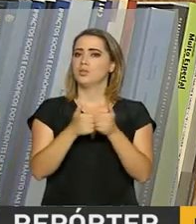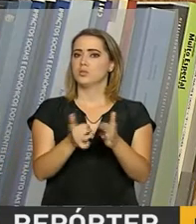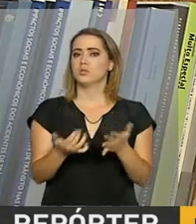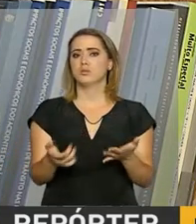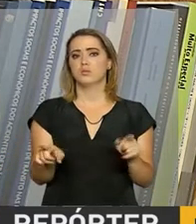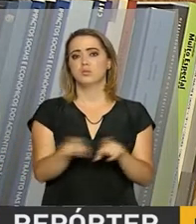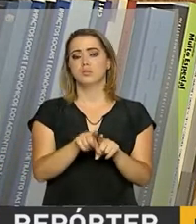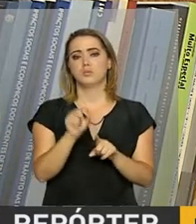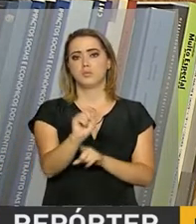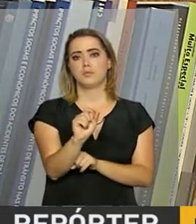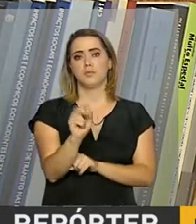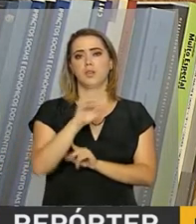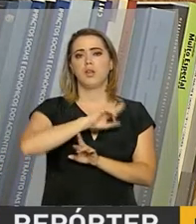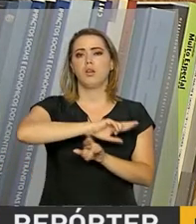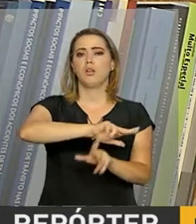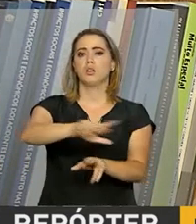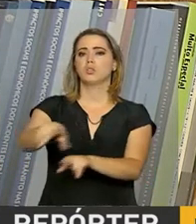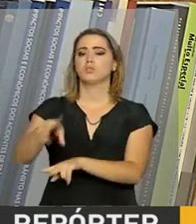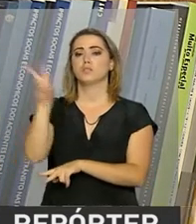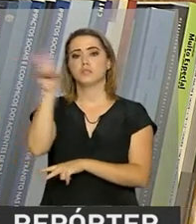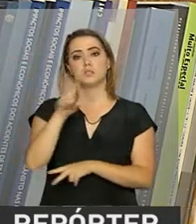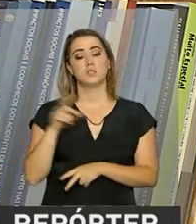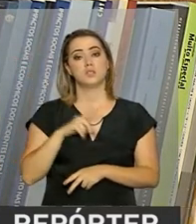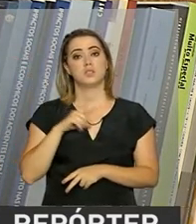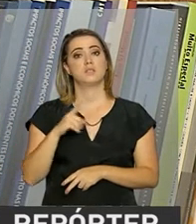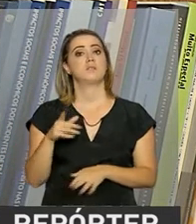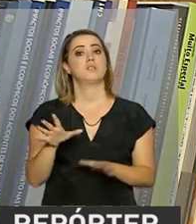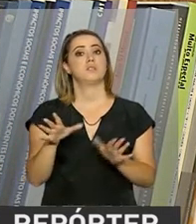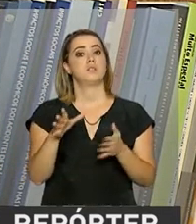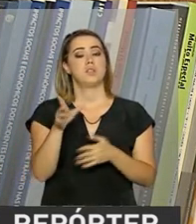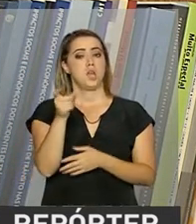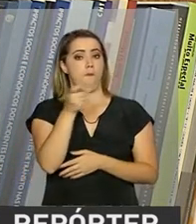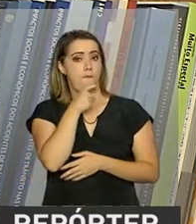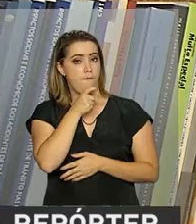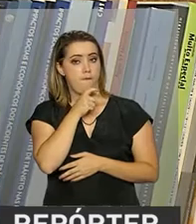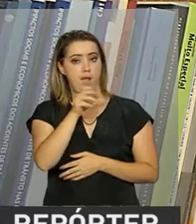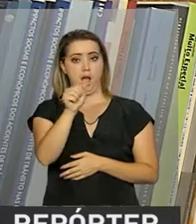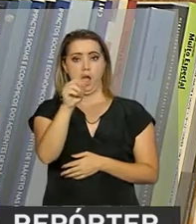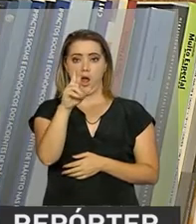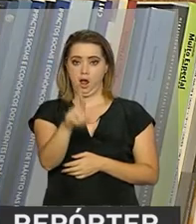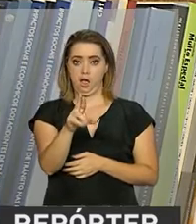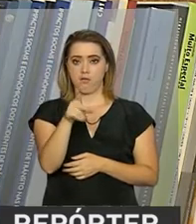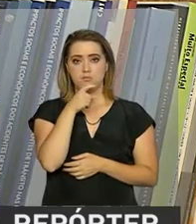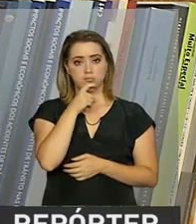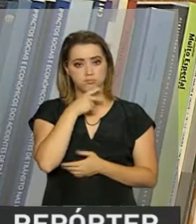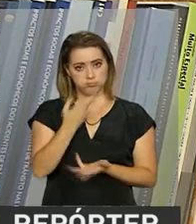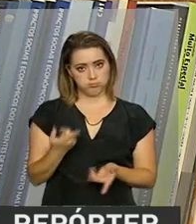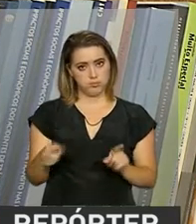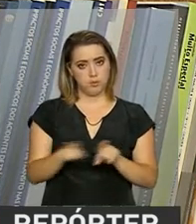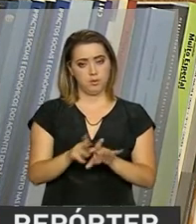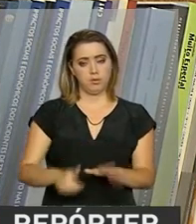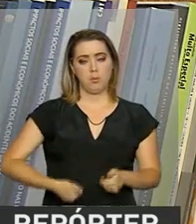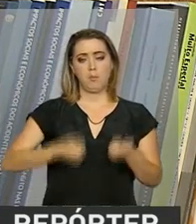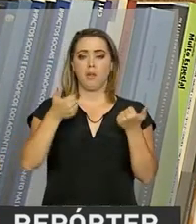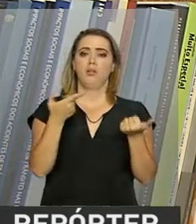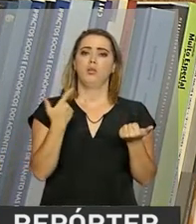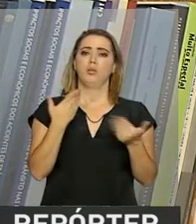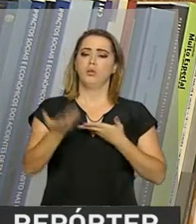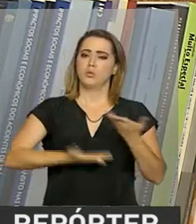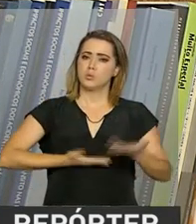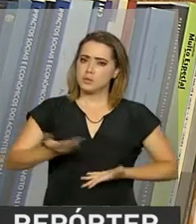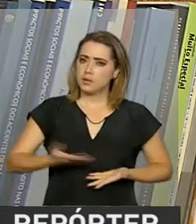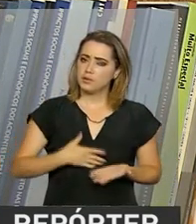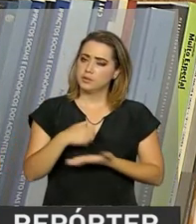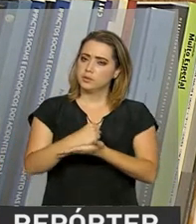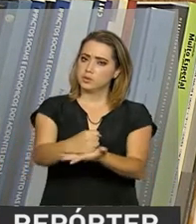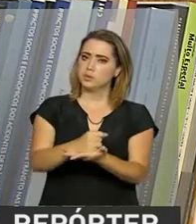né? Muitas vezes com ar-condicionado, dependendo da cidade. Então, ele tem uma melhoria na qualidade do serviço. Além disso, né,